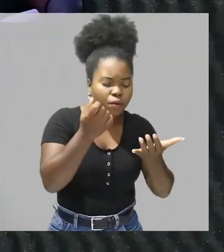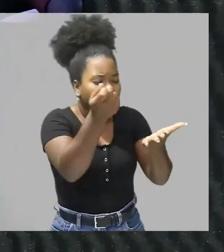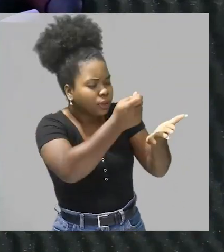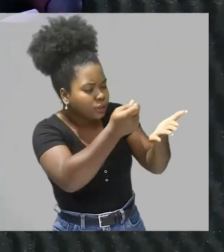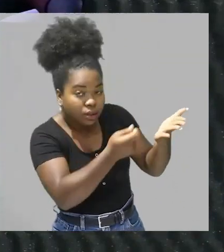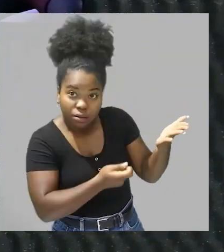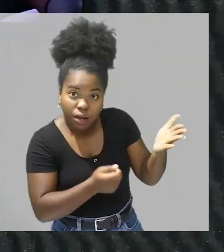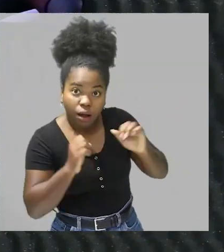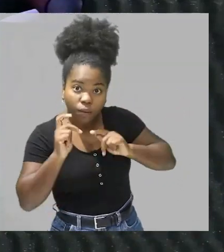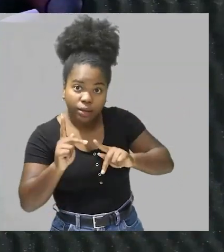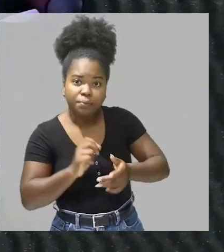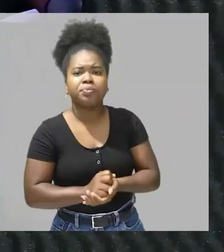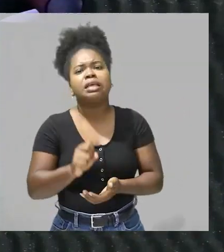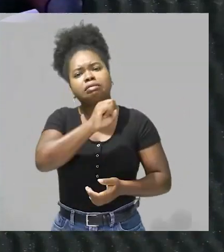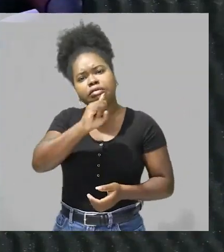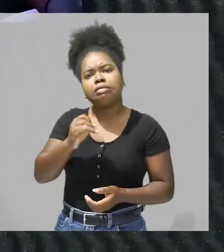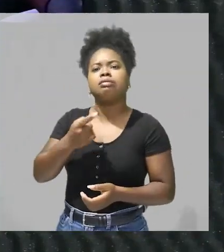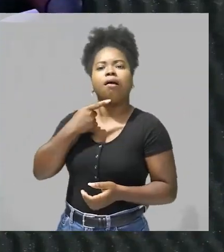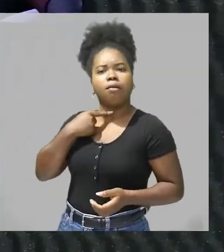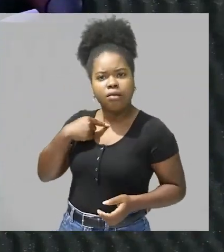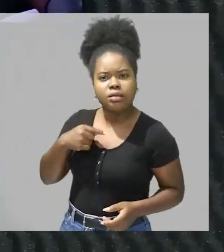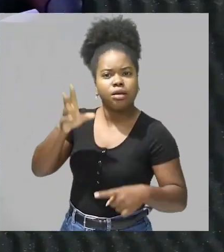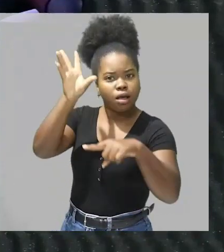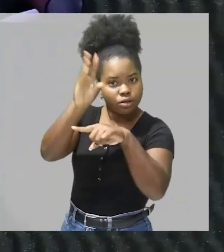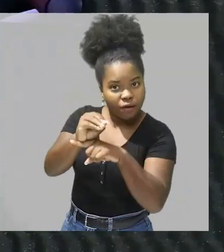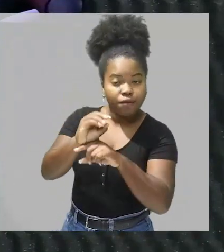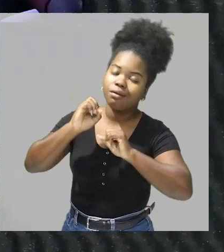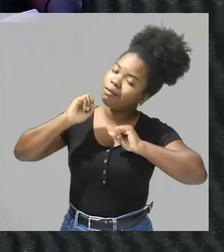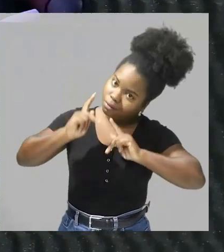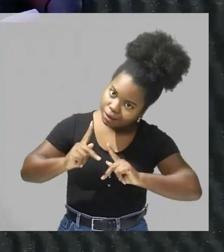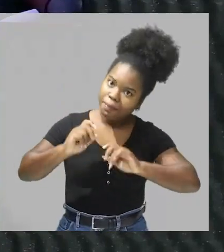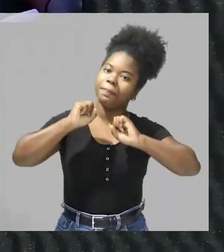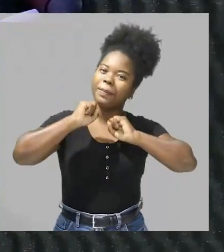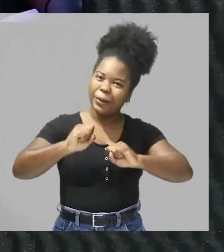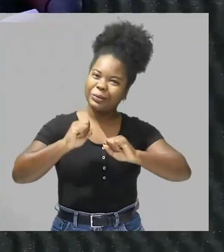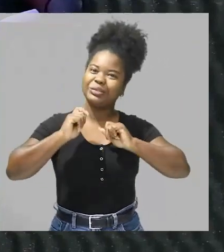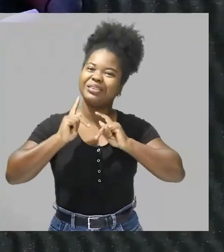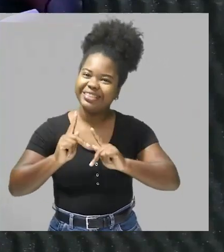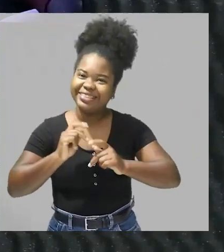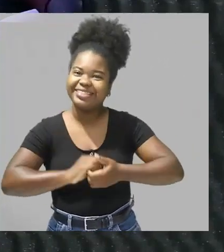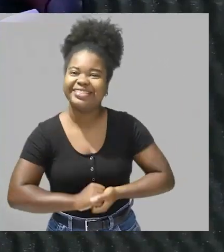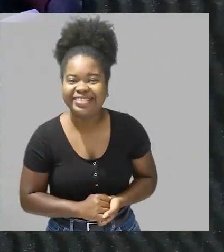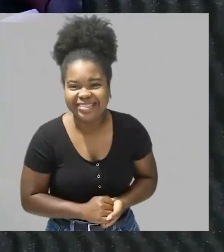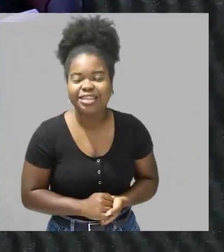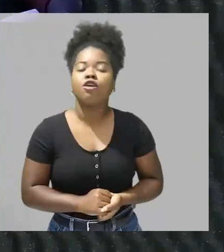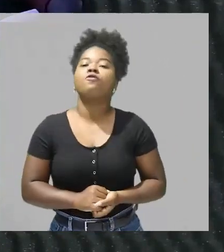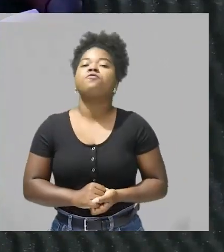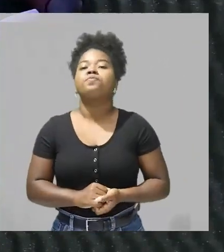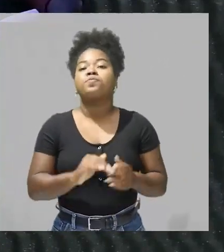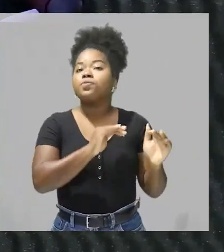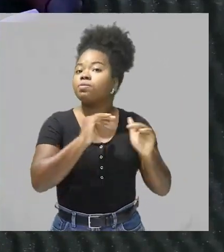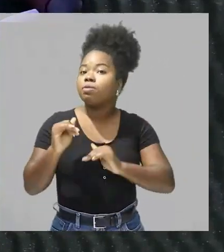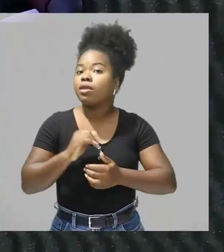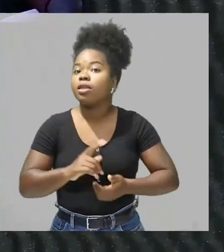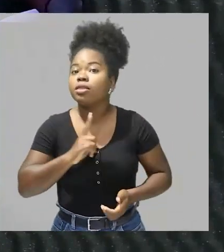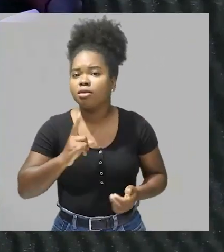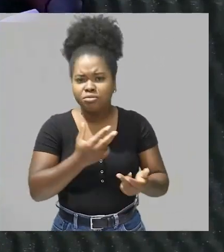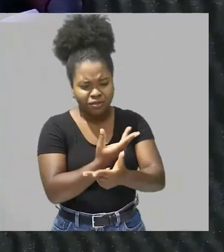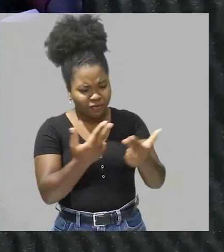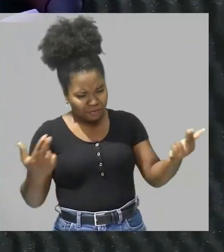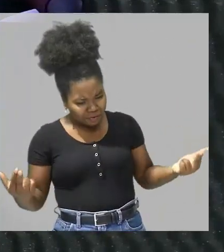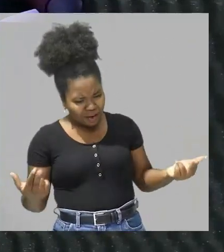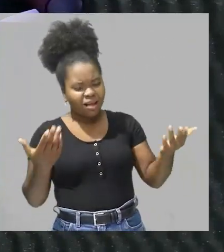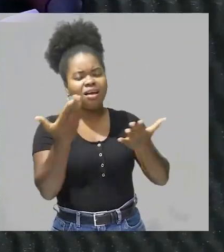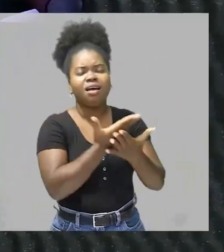que você achar interessante você pode printar a tela e passar para o caderno turminha estamos em uma série de